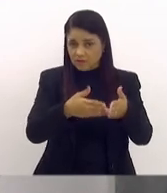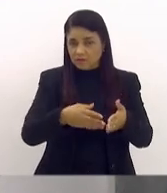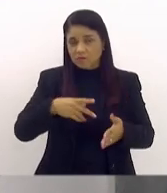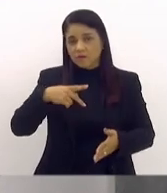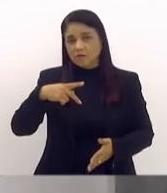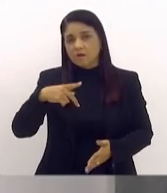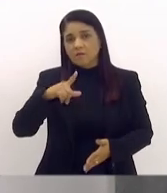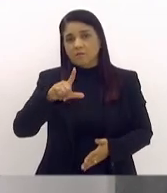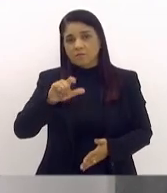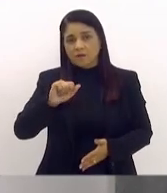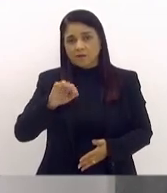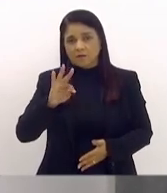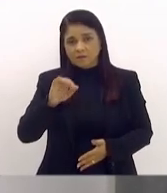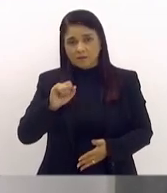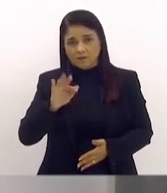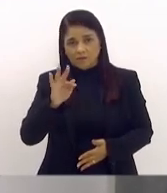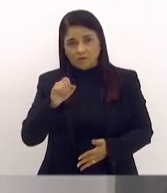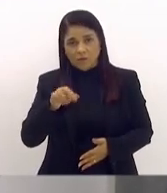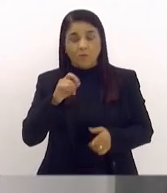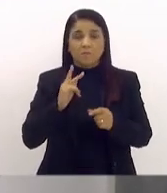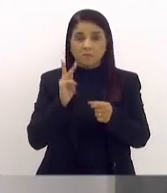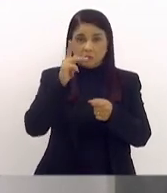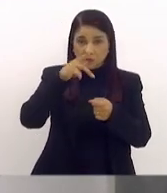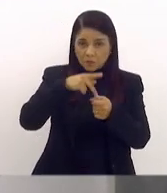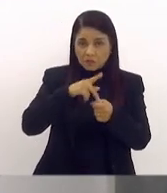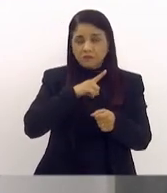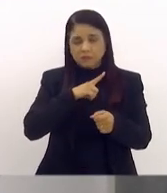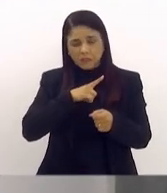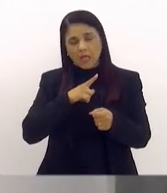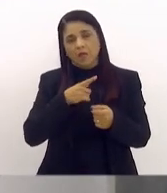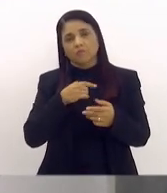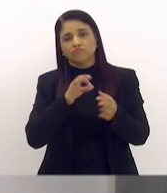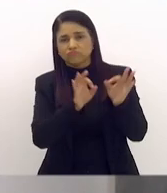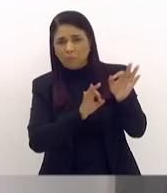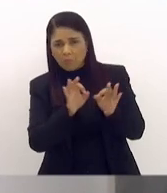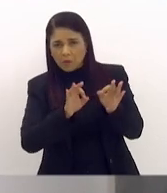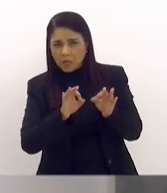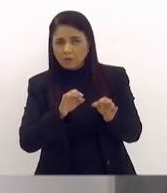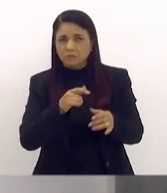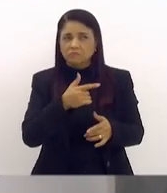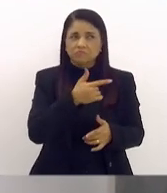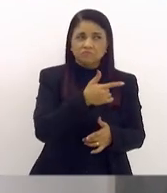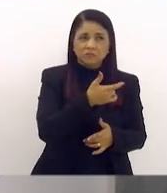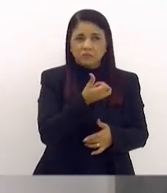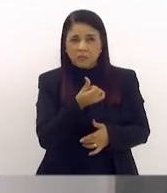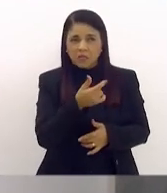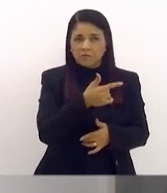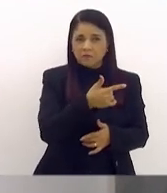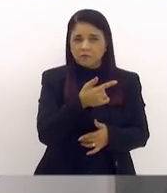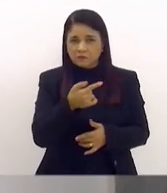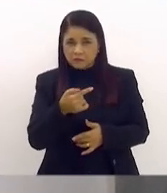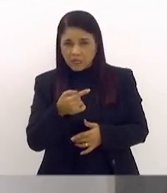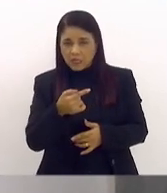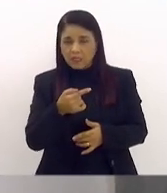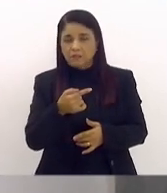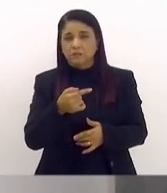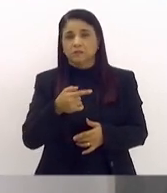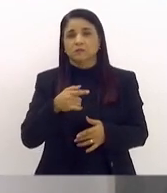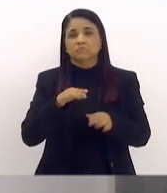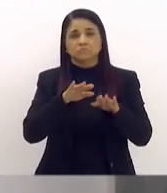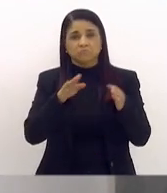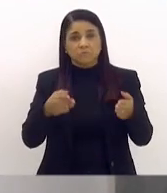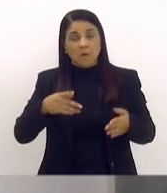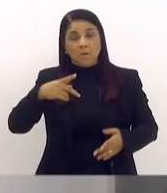Petrobras tem um plano de descomissionamento aí de 26 ou 27 plataformas 14 próprias e as